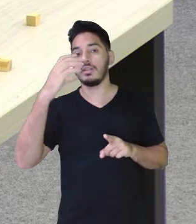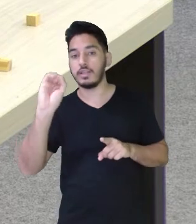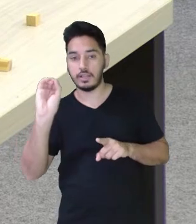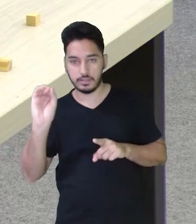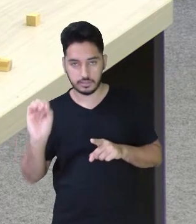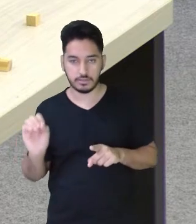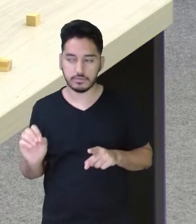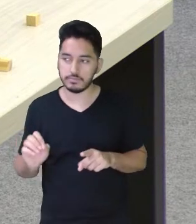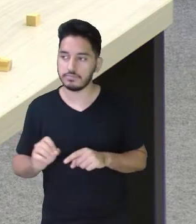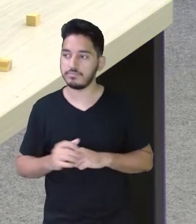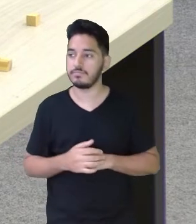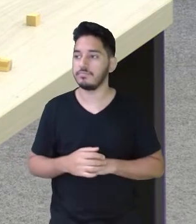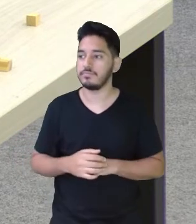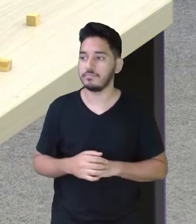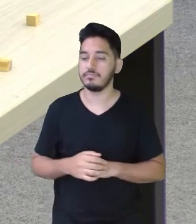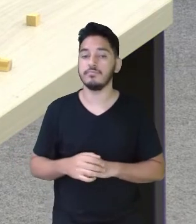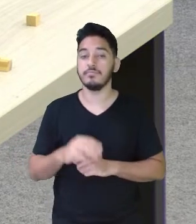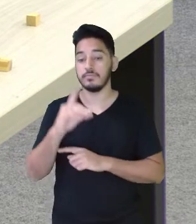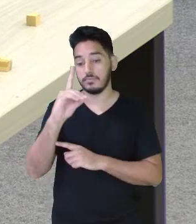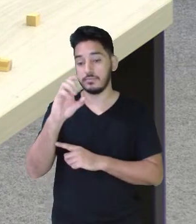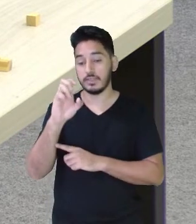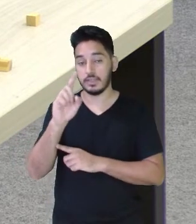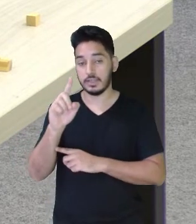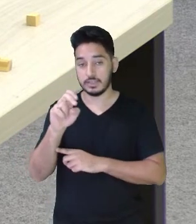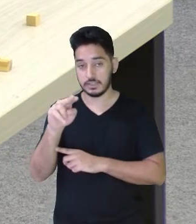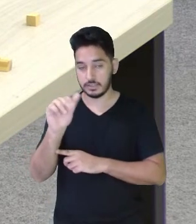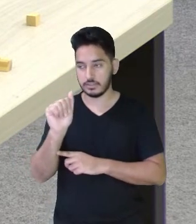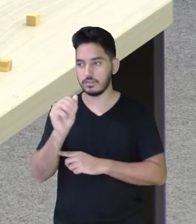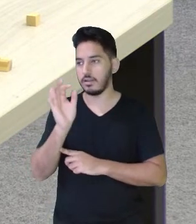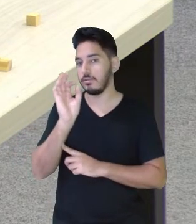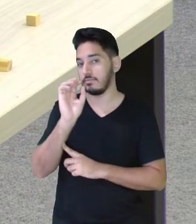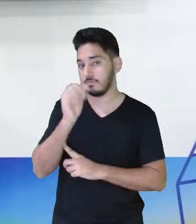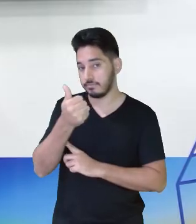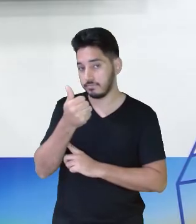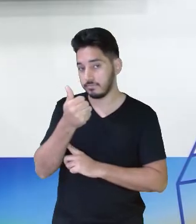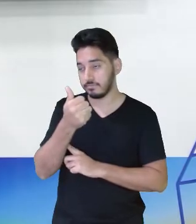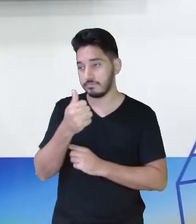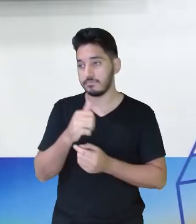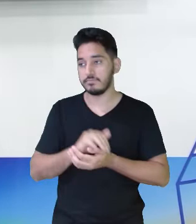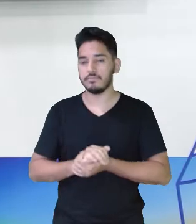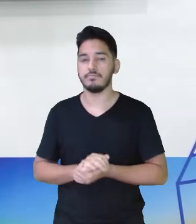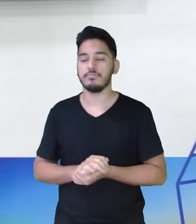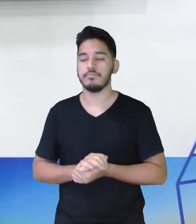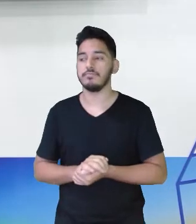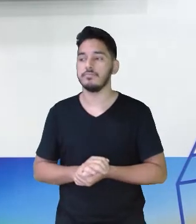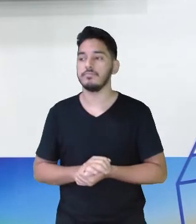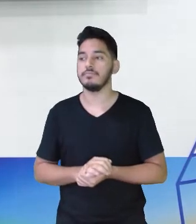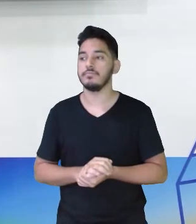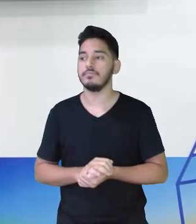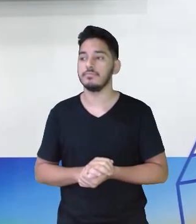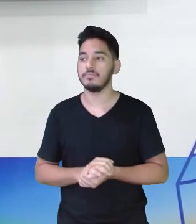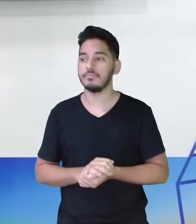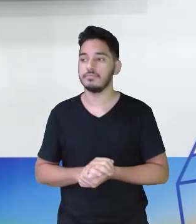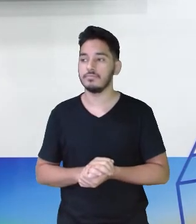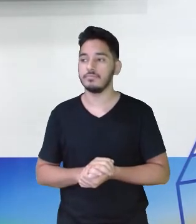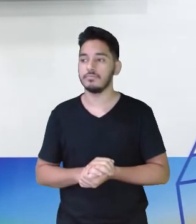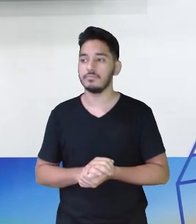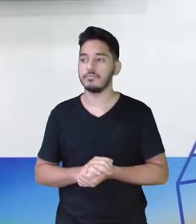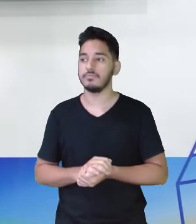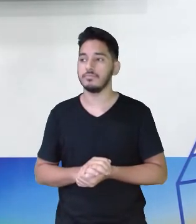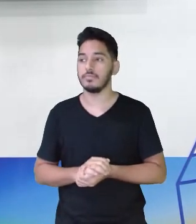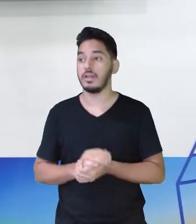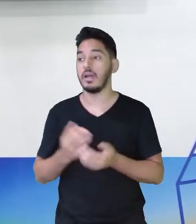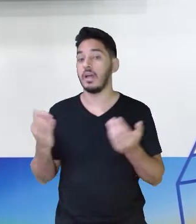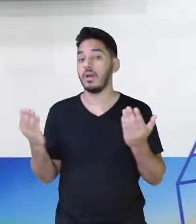unidades. 8 dezenas. Beleza? Tranquilo até aí? Vamos seguir. Aqui